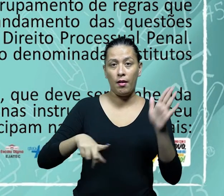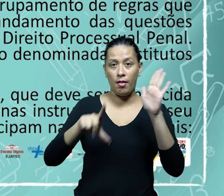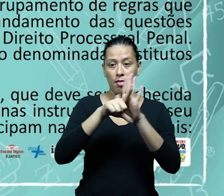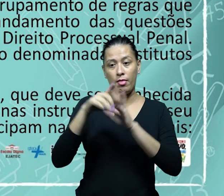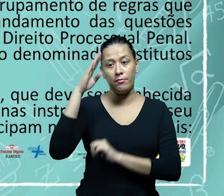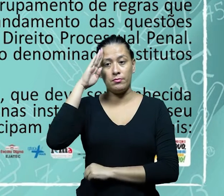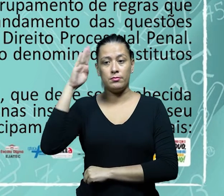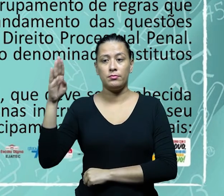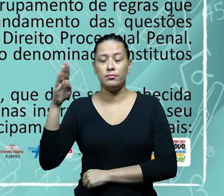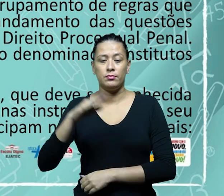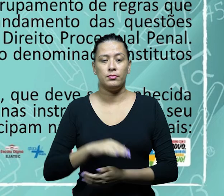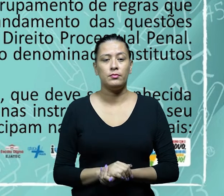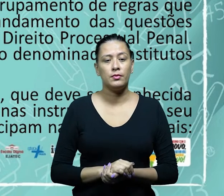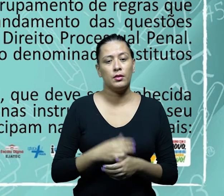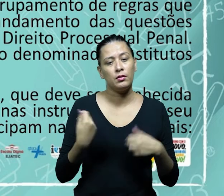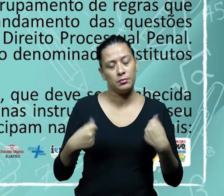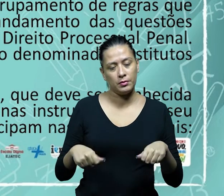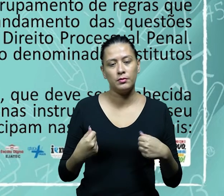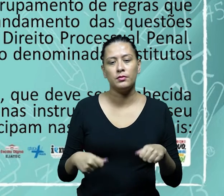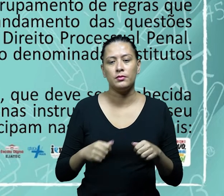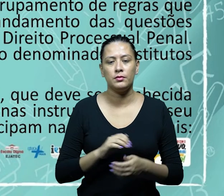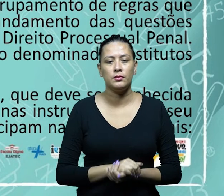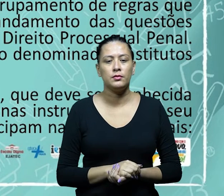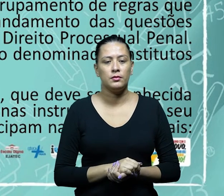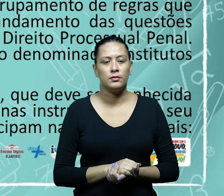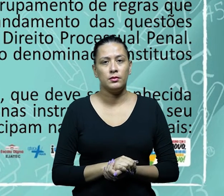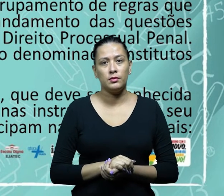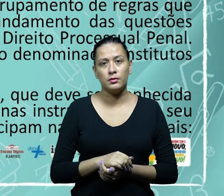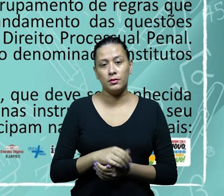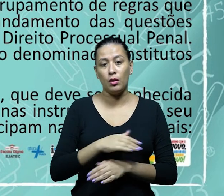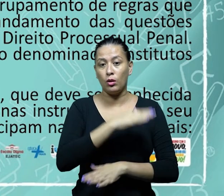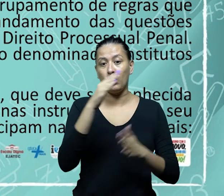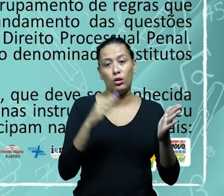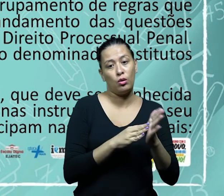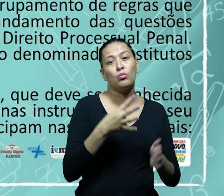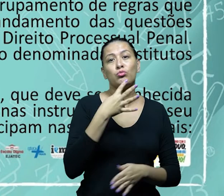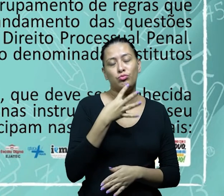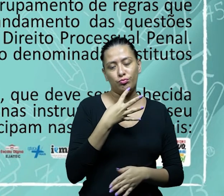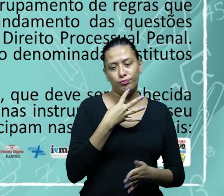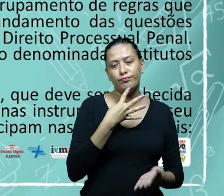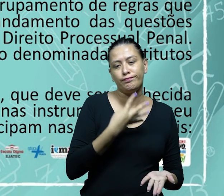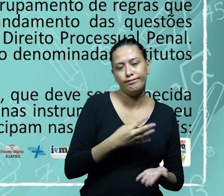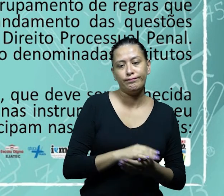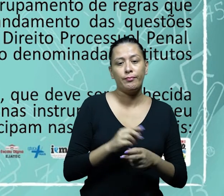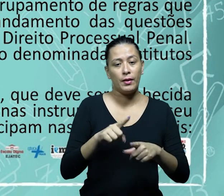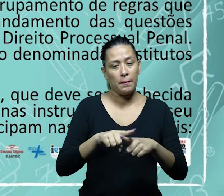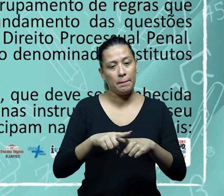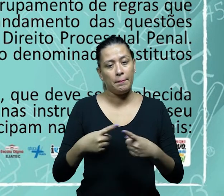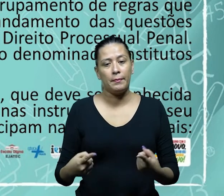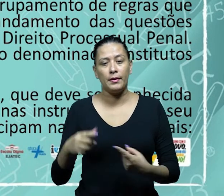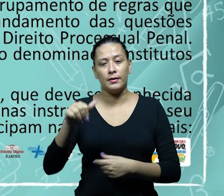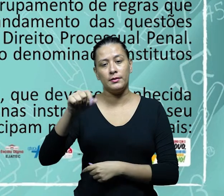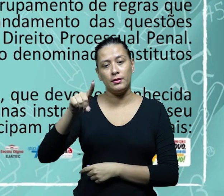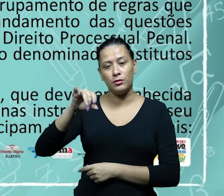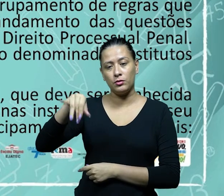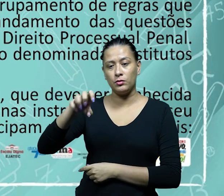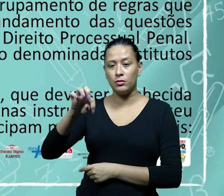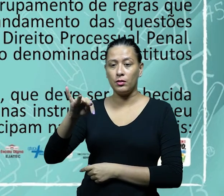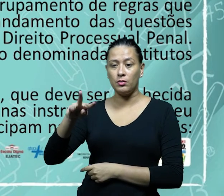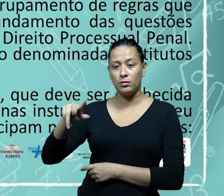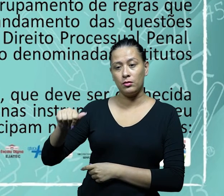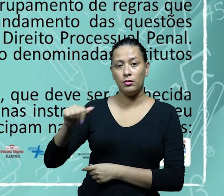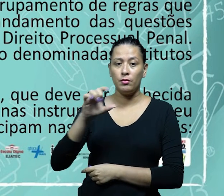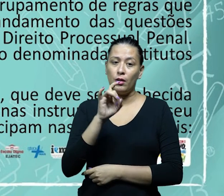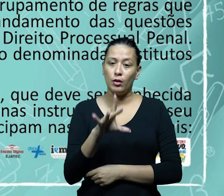vocês a lei substantiva é naturalmente a lei principal que deve ser conhecida por todos